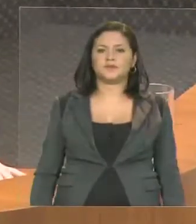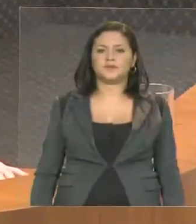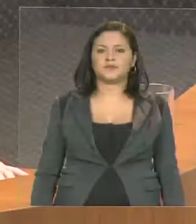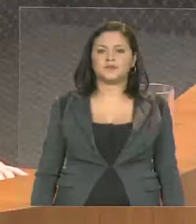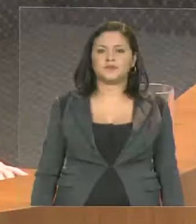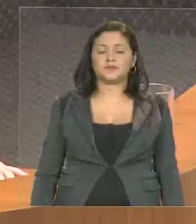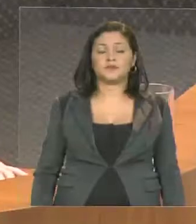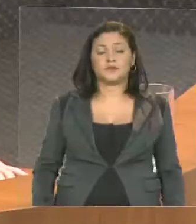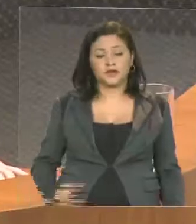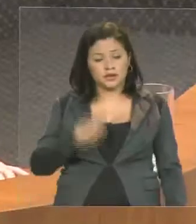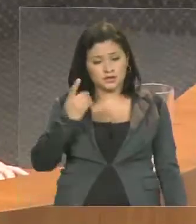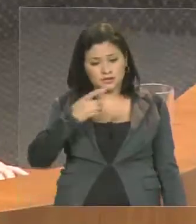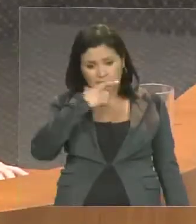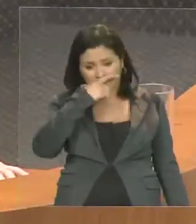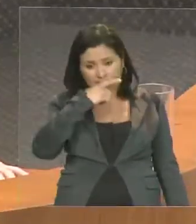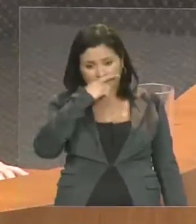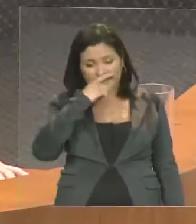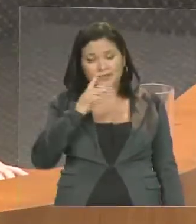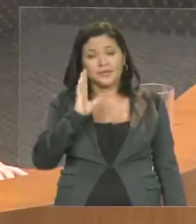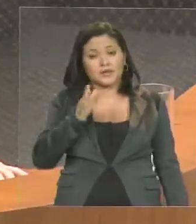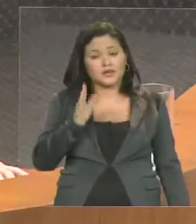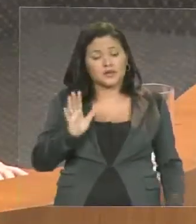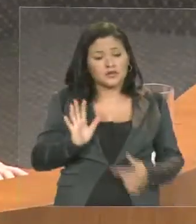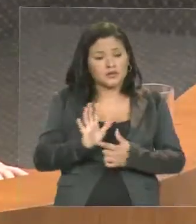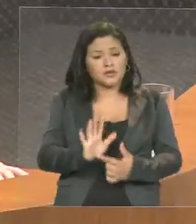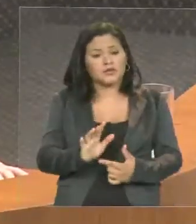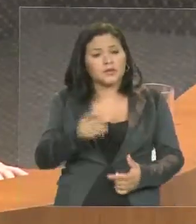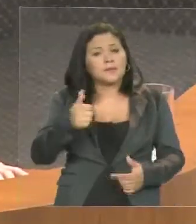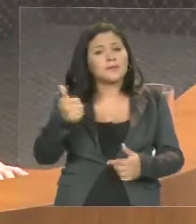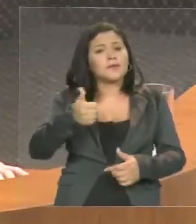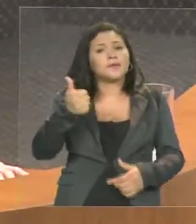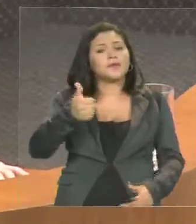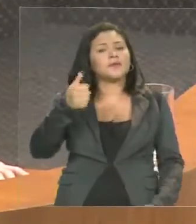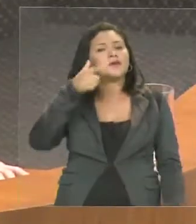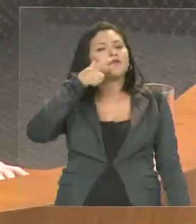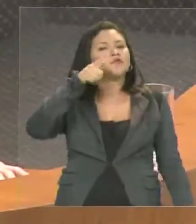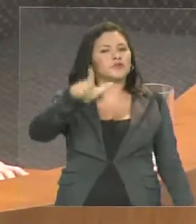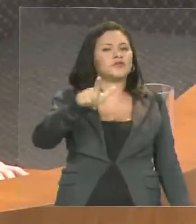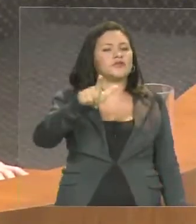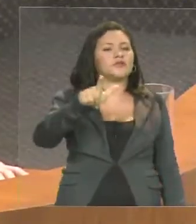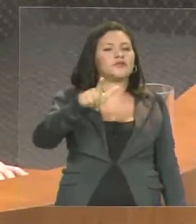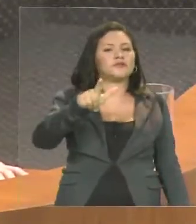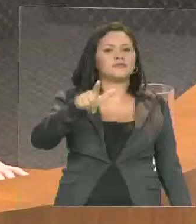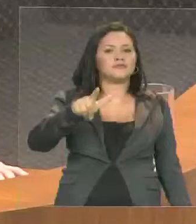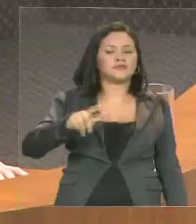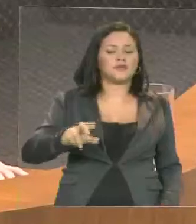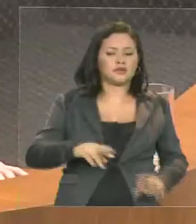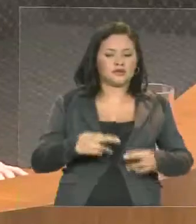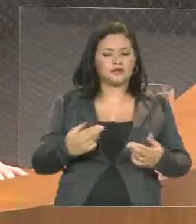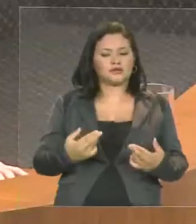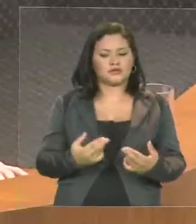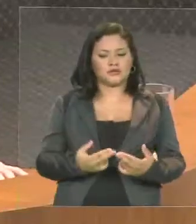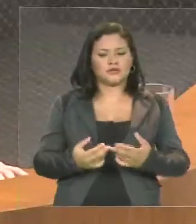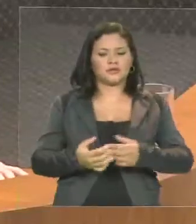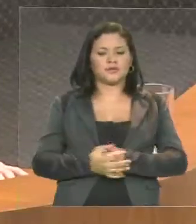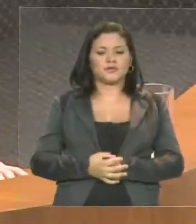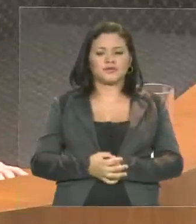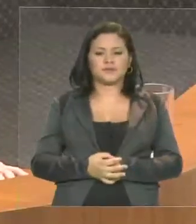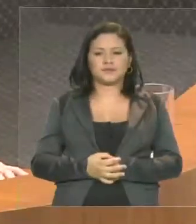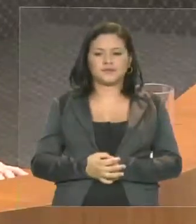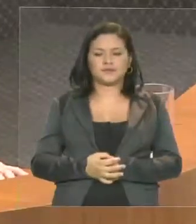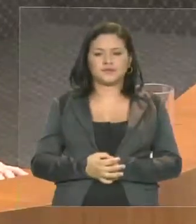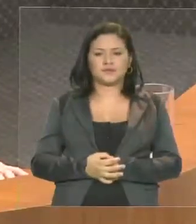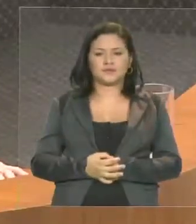já coloca, parece que a primeira vitória da reunião e da mobilização da nossa bancada. Deputado Rafael, deputado antes de Vossa Excelência encerrar, o